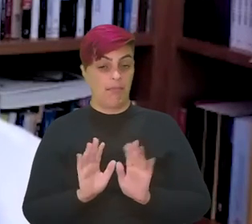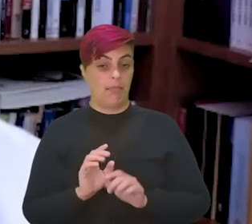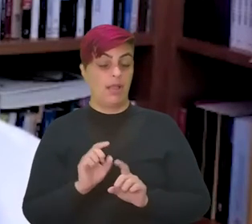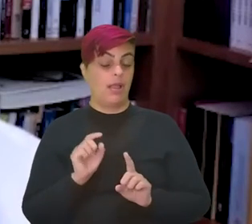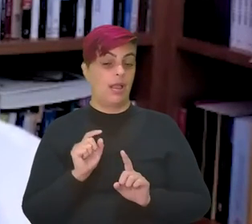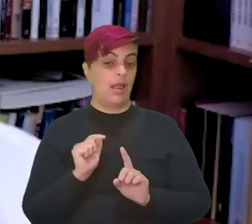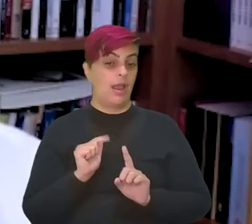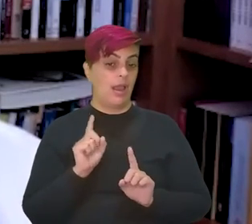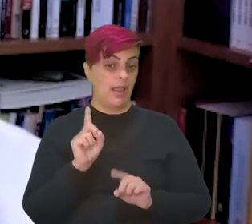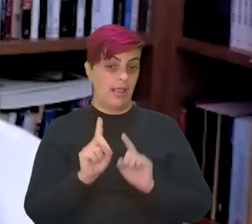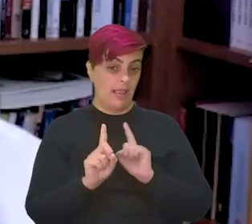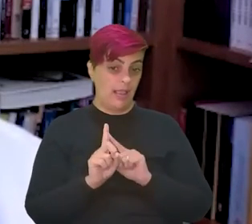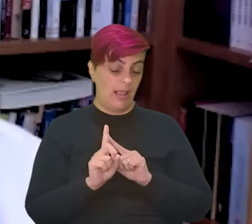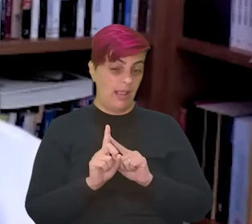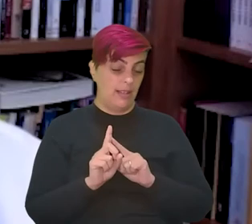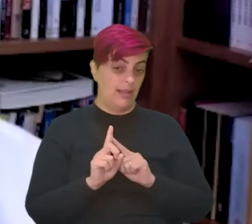Mas ele